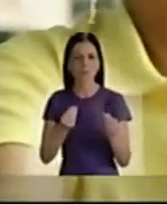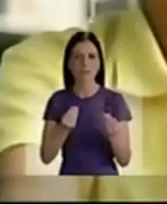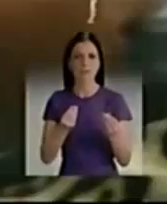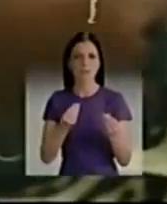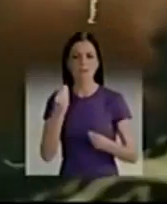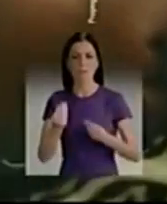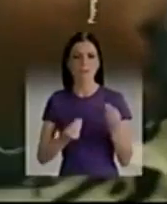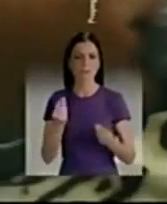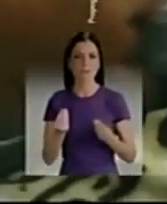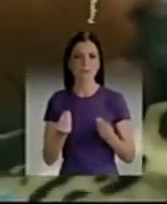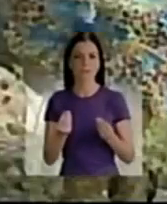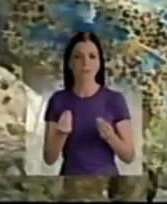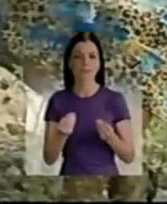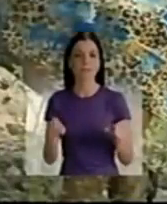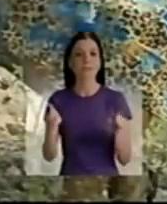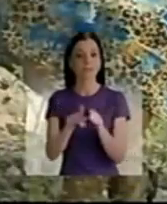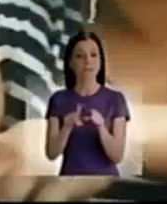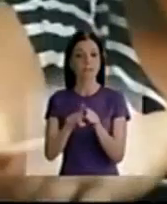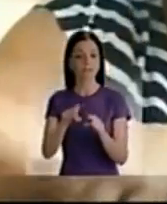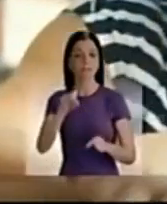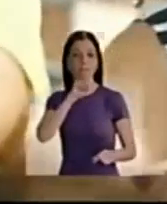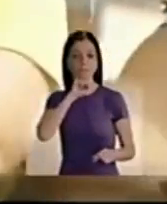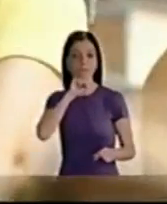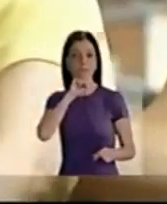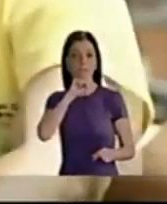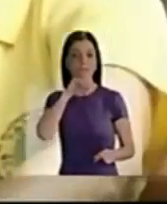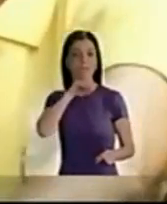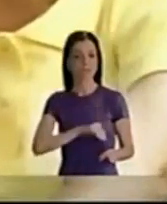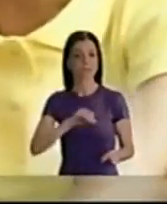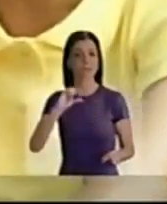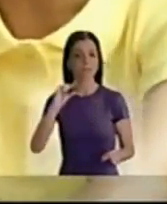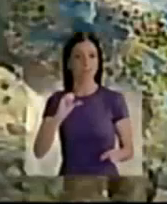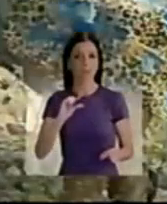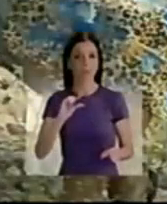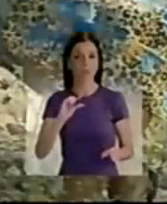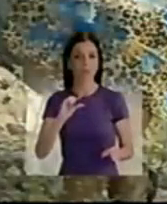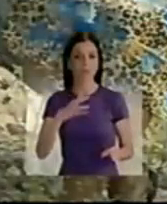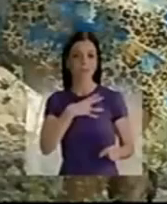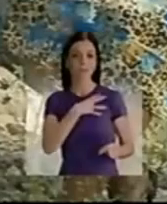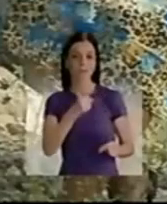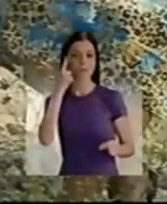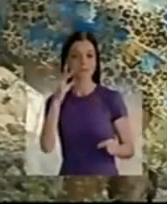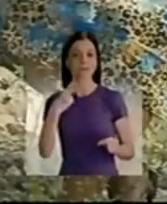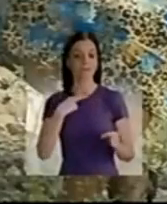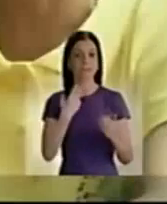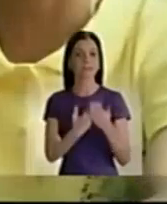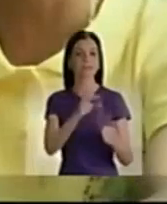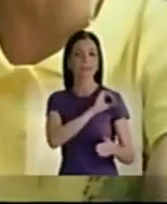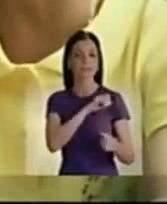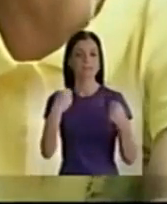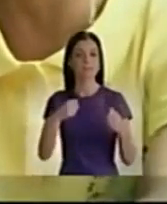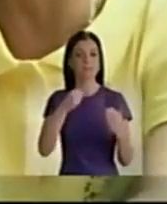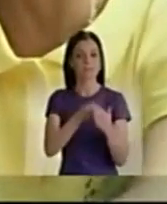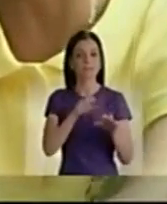Como? E fora as mães que ganham pouco, As crianças conseguem uma vaga na creche, tem que